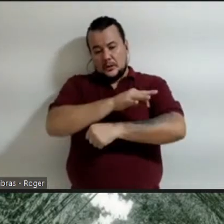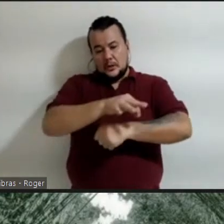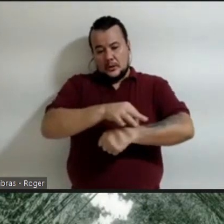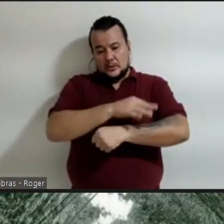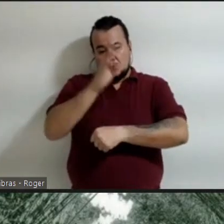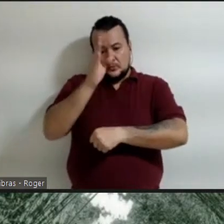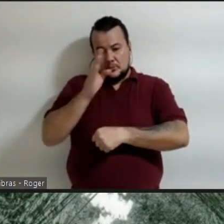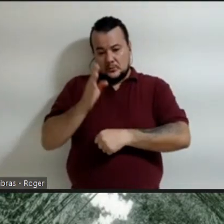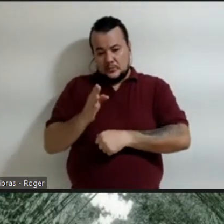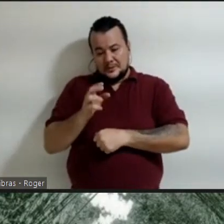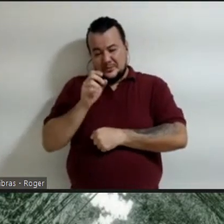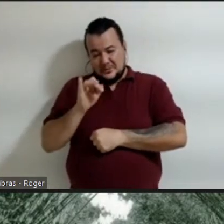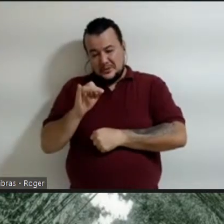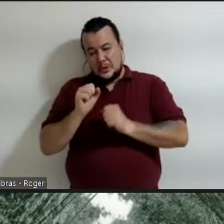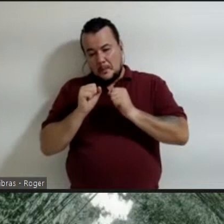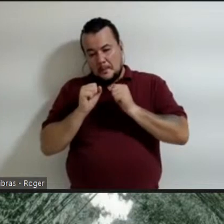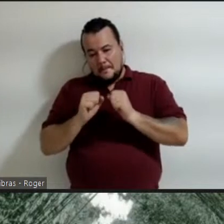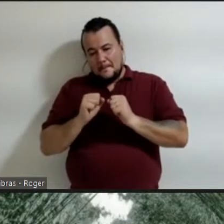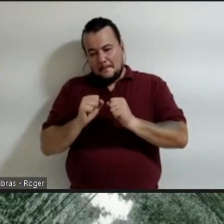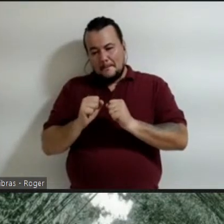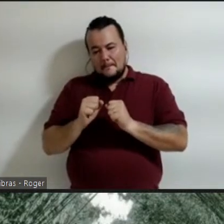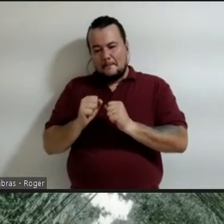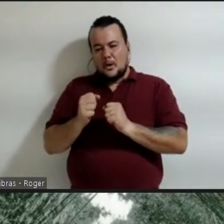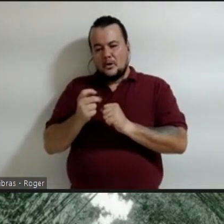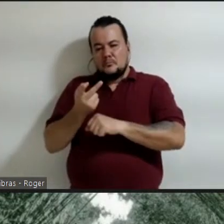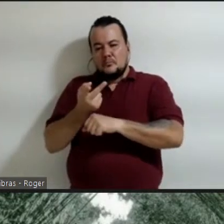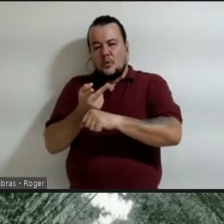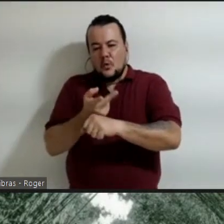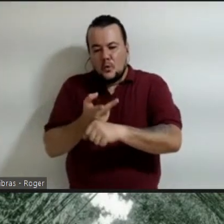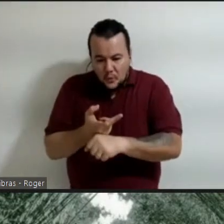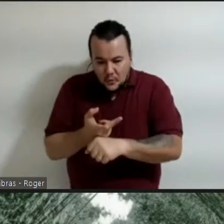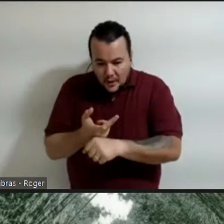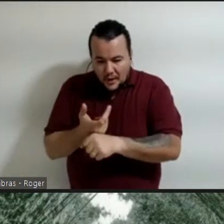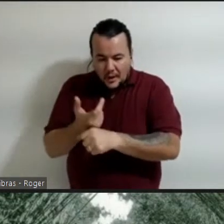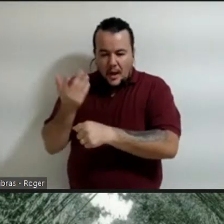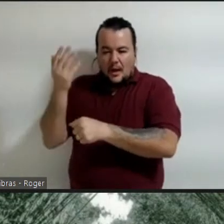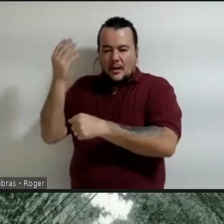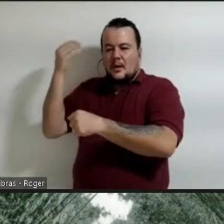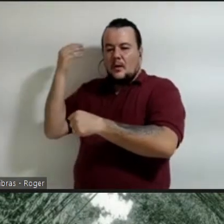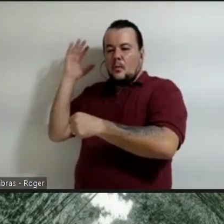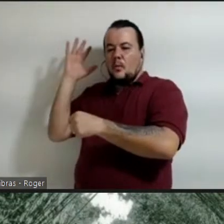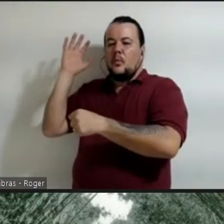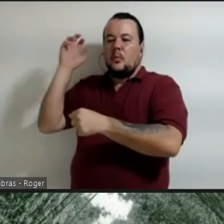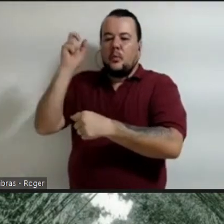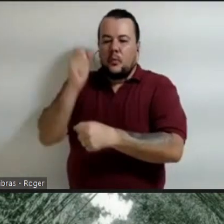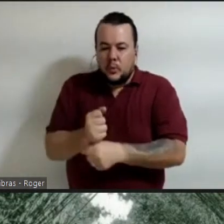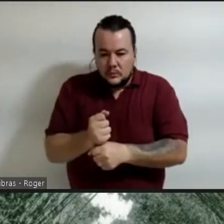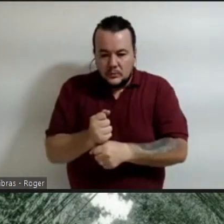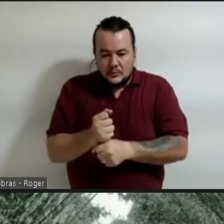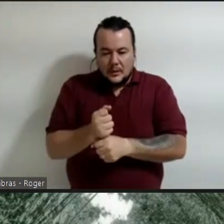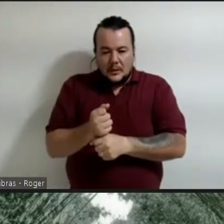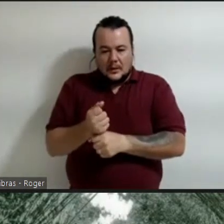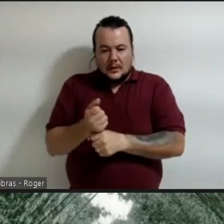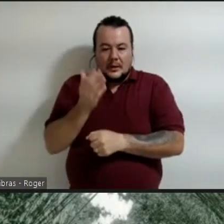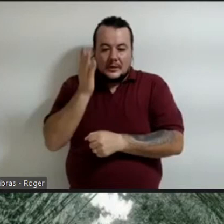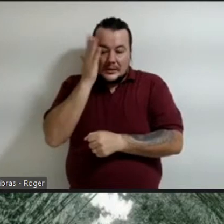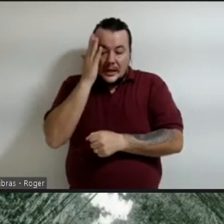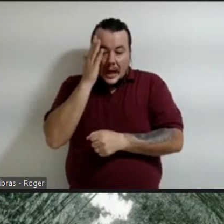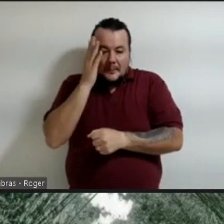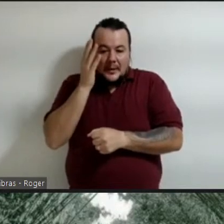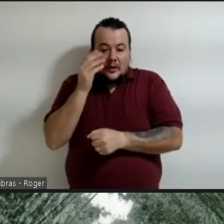possível resgatar essa autoestima, né, da arquitetura brasileira, considerando a fragilidade da